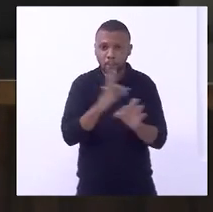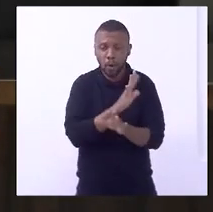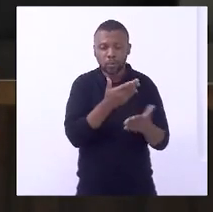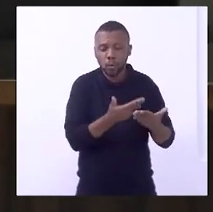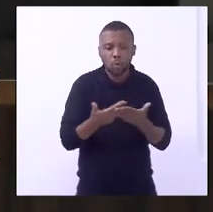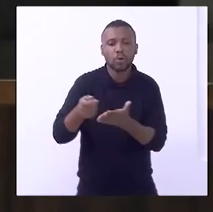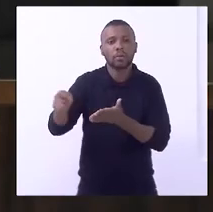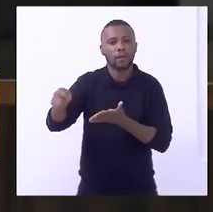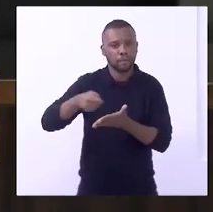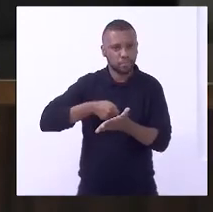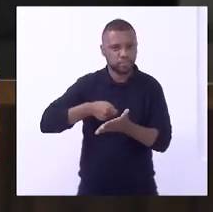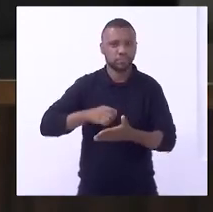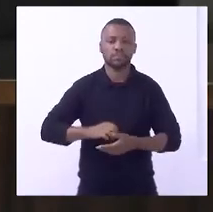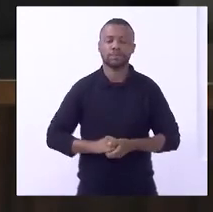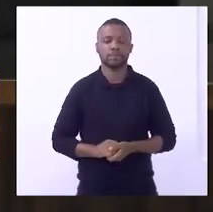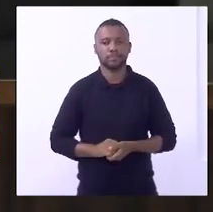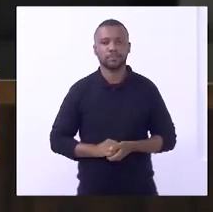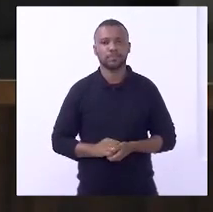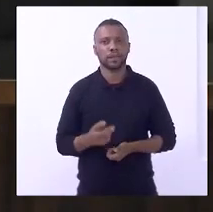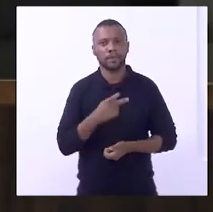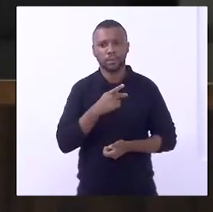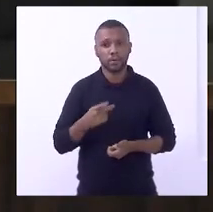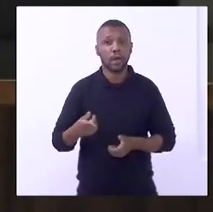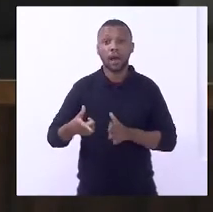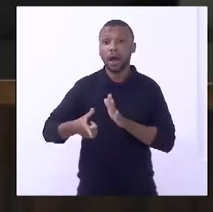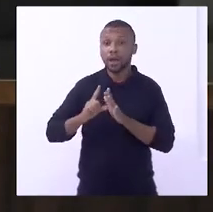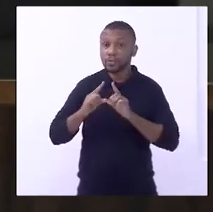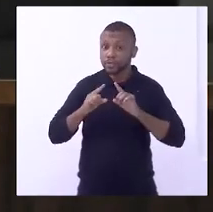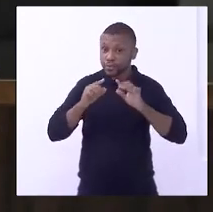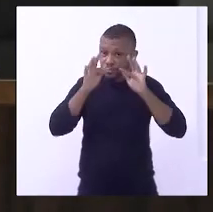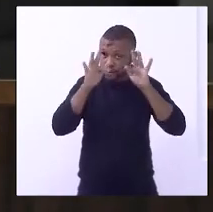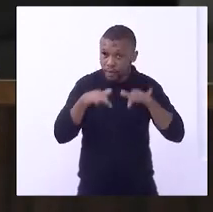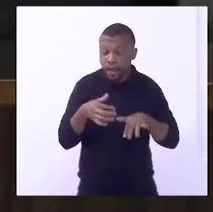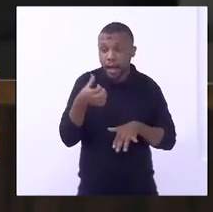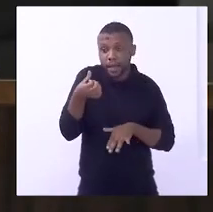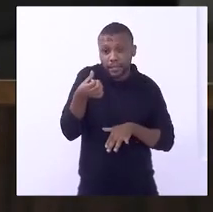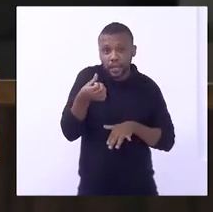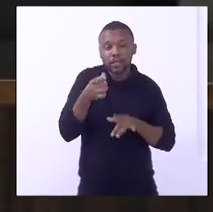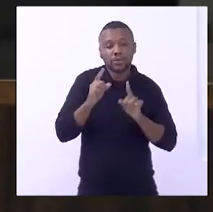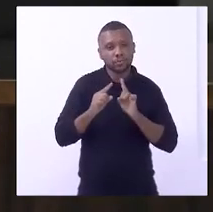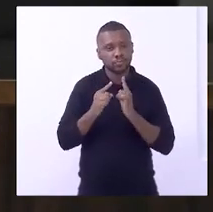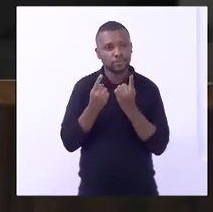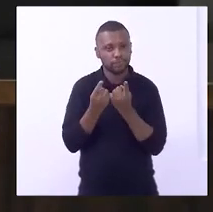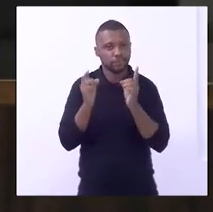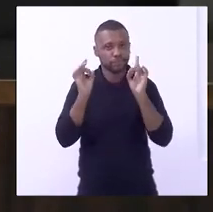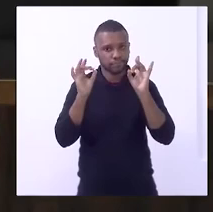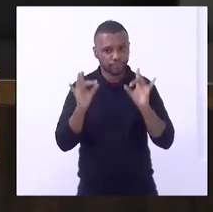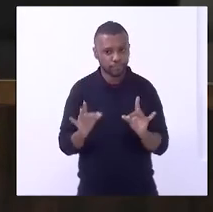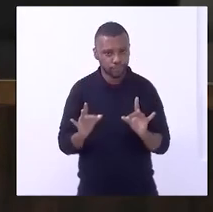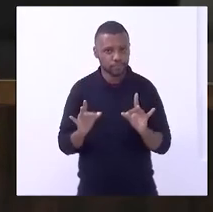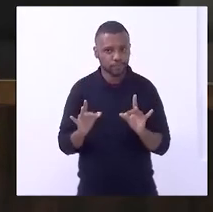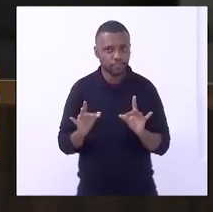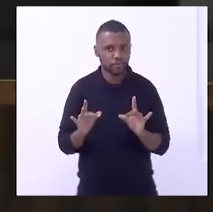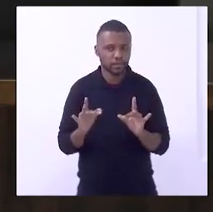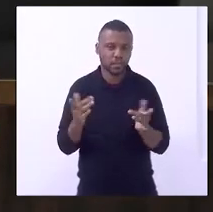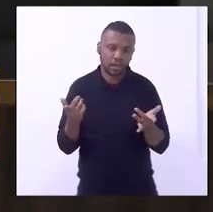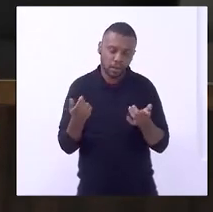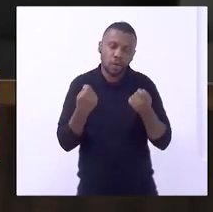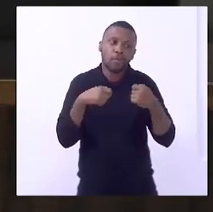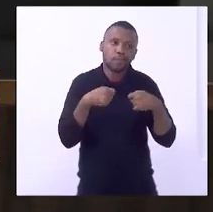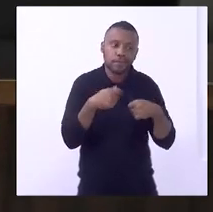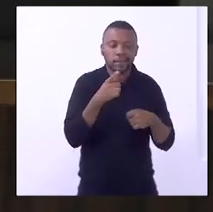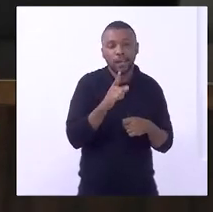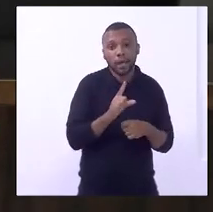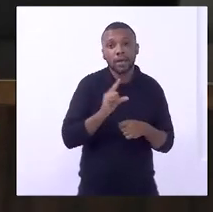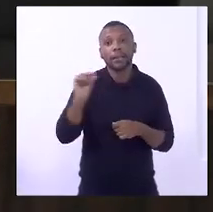vai autógrafo. Presidência, antes de encerrar a sexta sessão, eu não posso... Tenho que ir lá, porque tem o